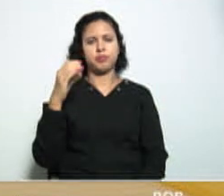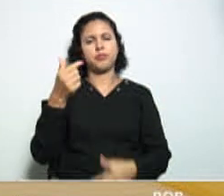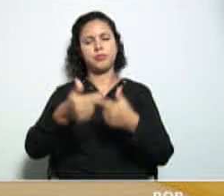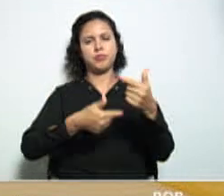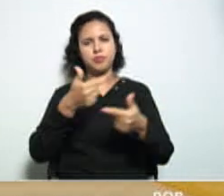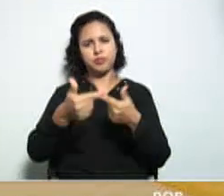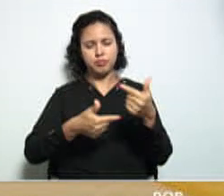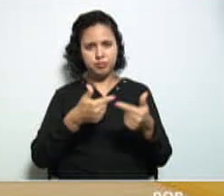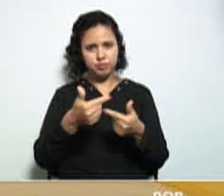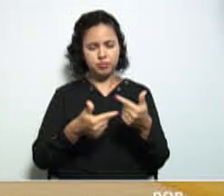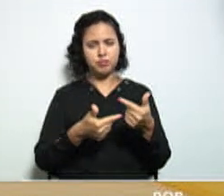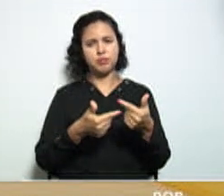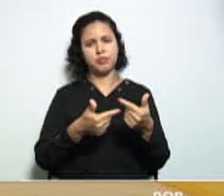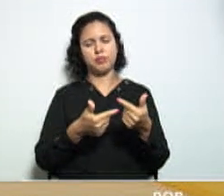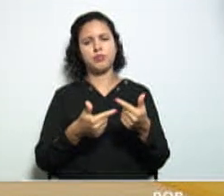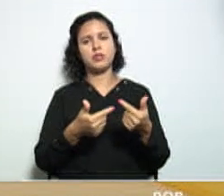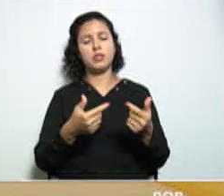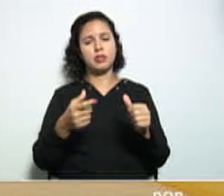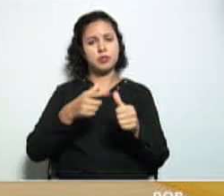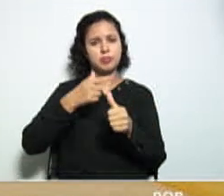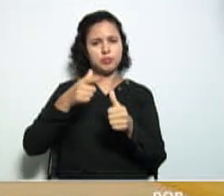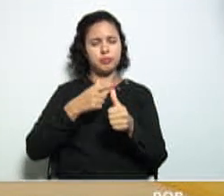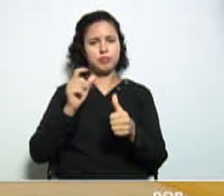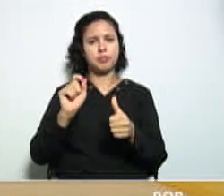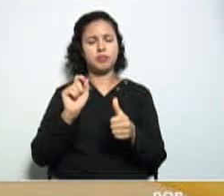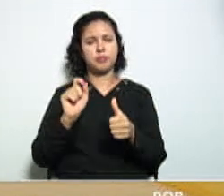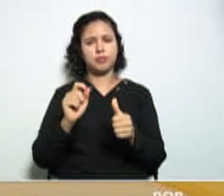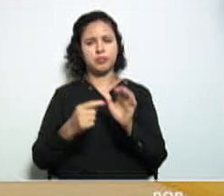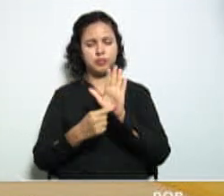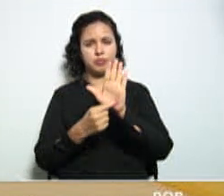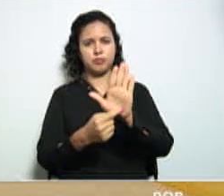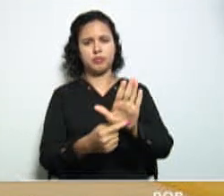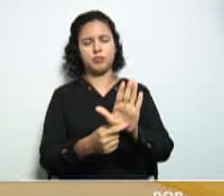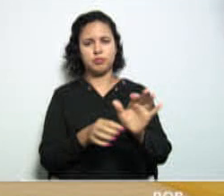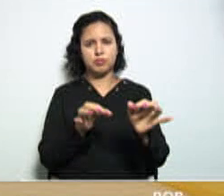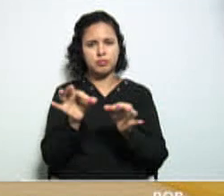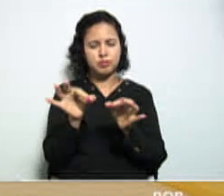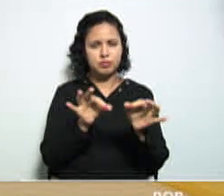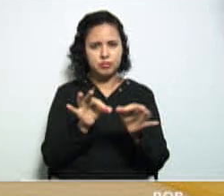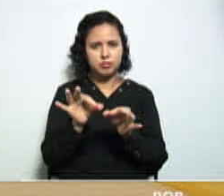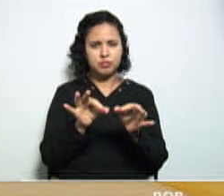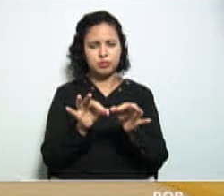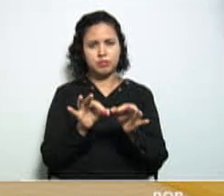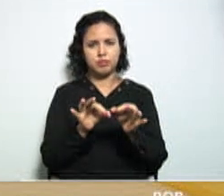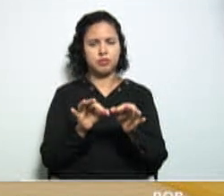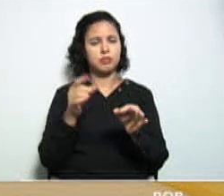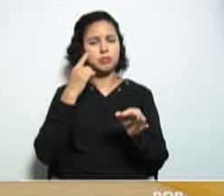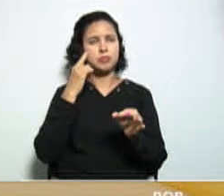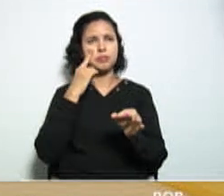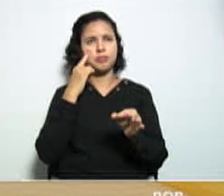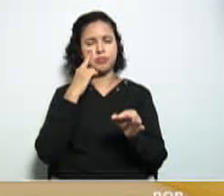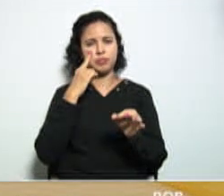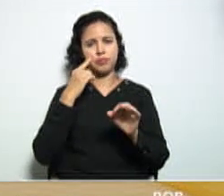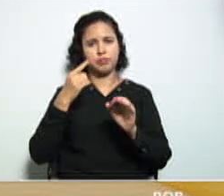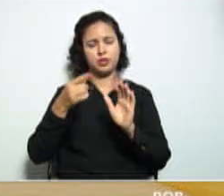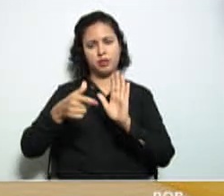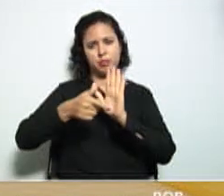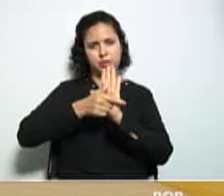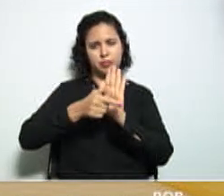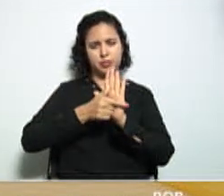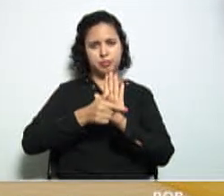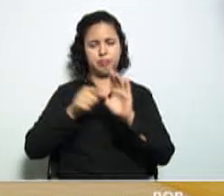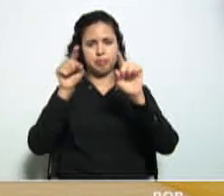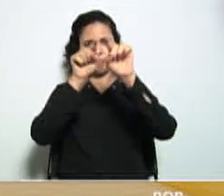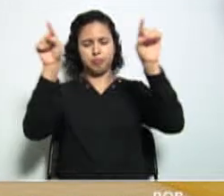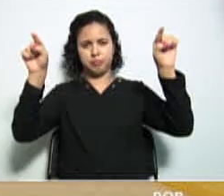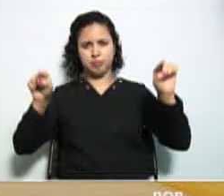acadêmicos. Na primeira formatação, nós vamos fazer a configuração das margens, a configuração da página. Para